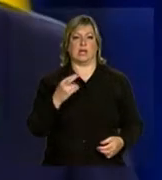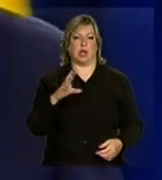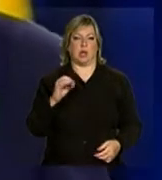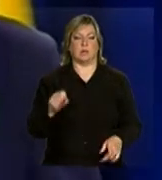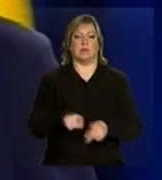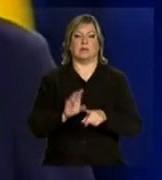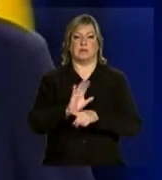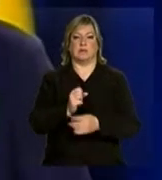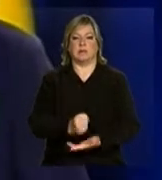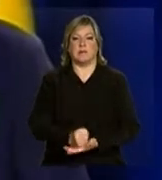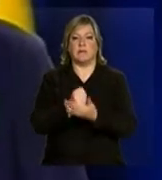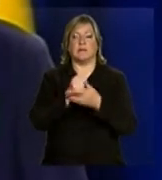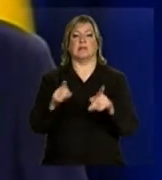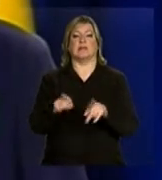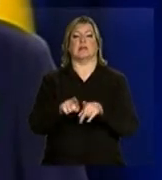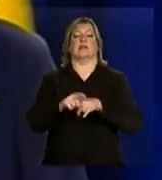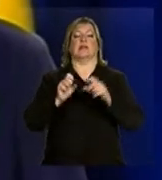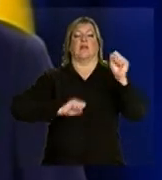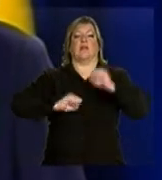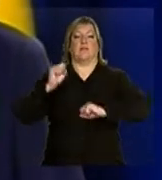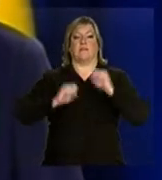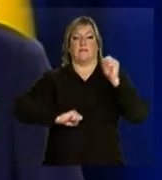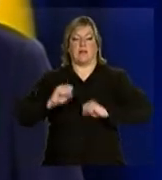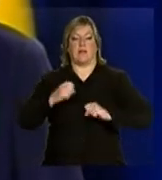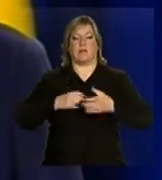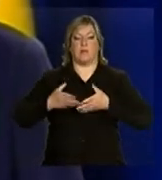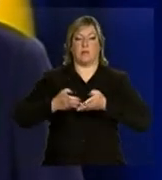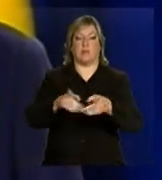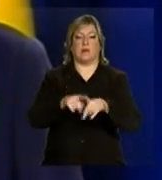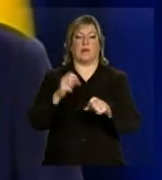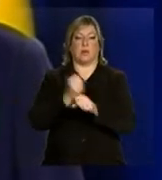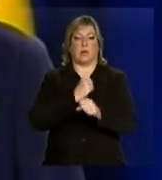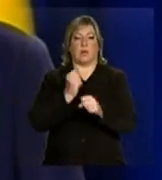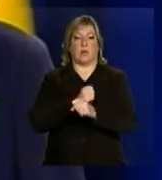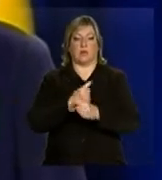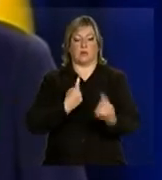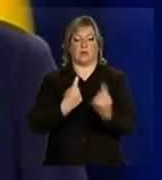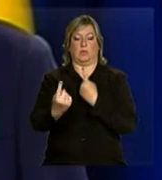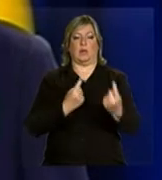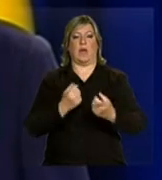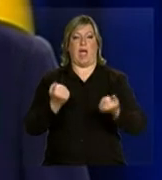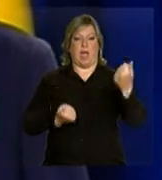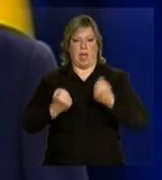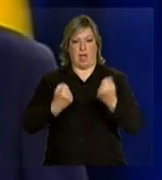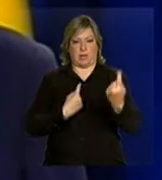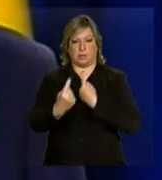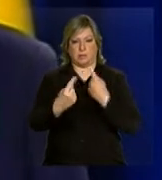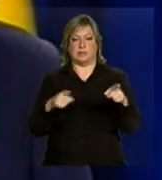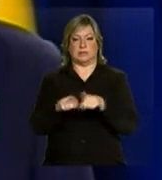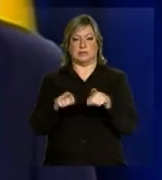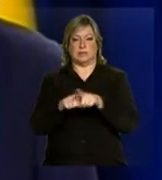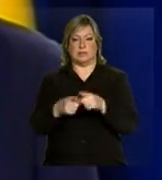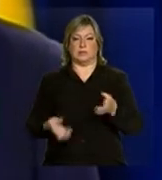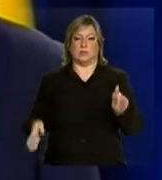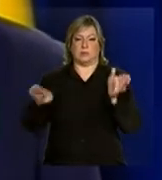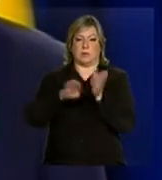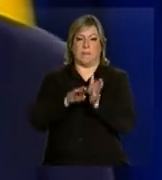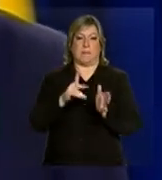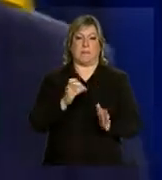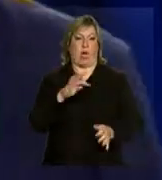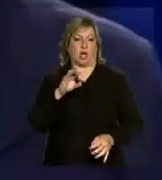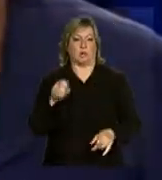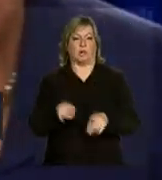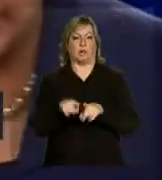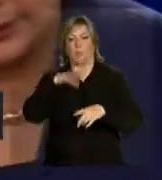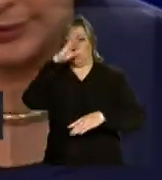defesa, a indústria naval, a construção de rodovias, ferrovias, portos e aeroportos, a nanotecnologia e a área